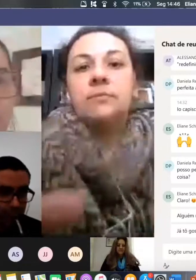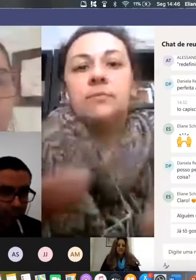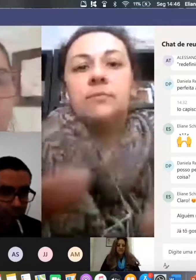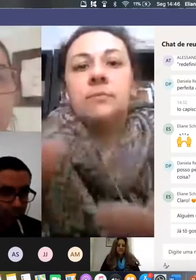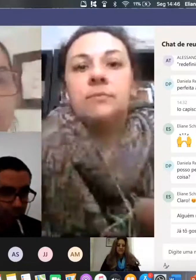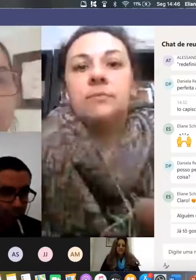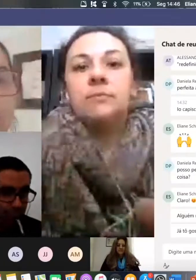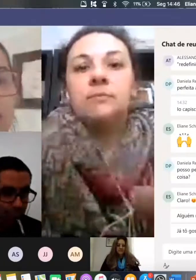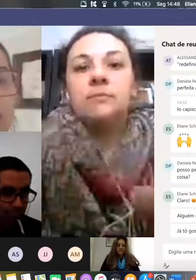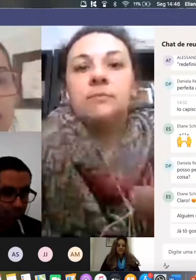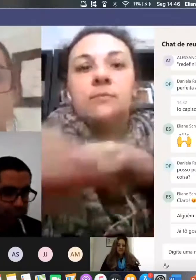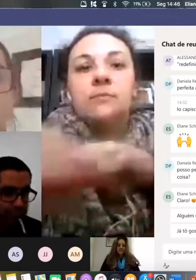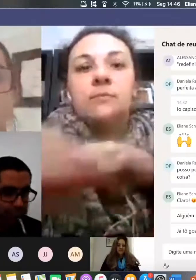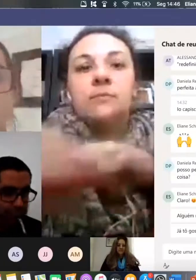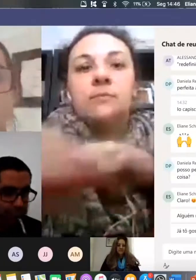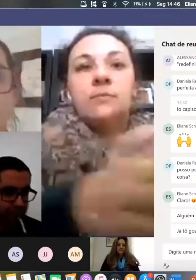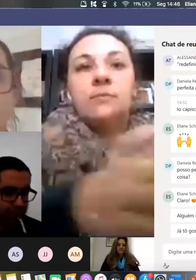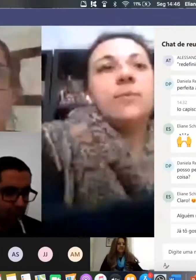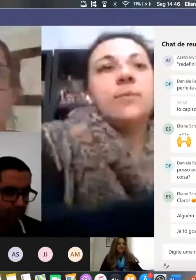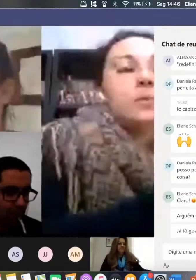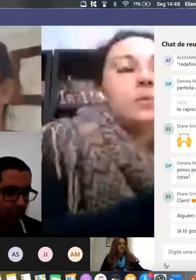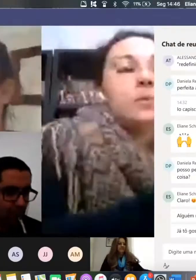Me parece que realmente